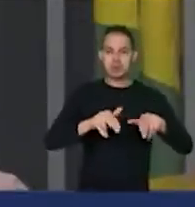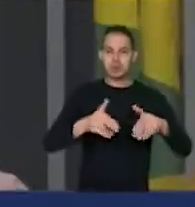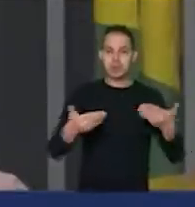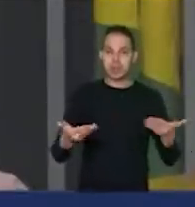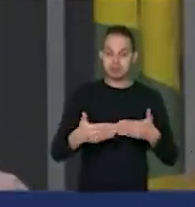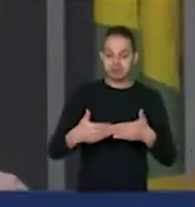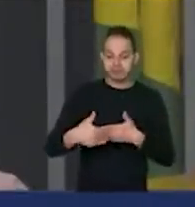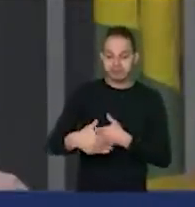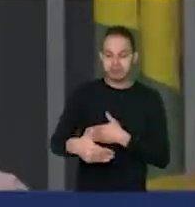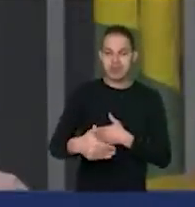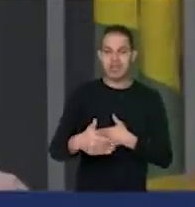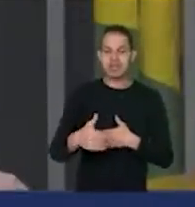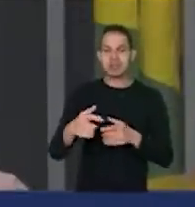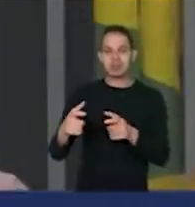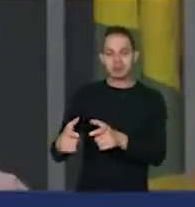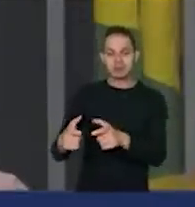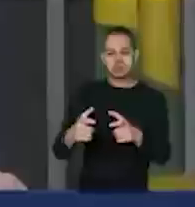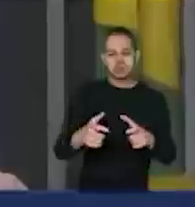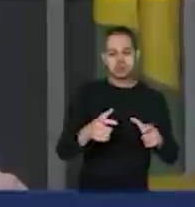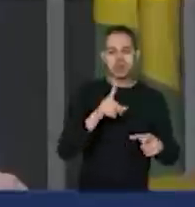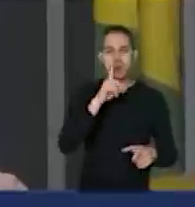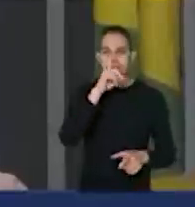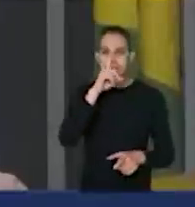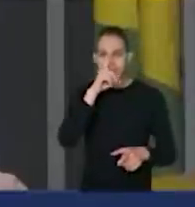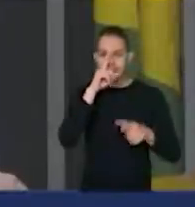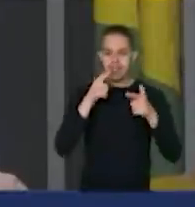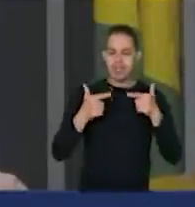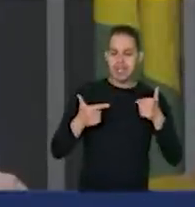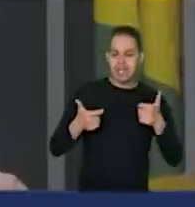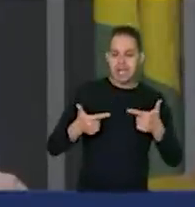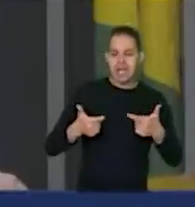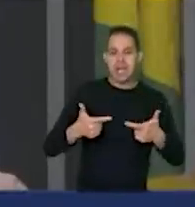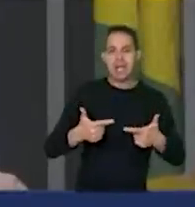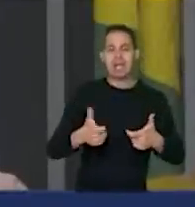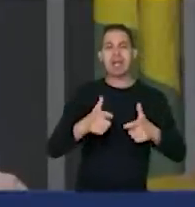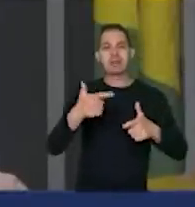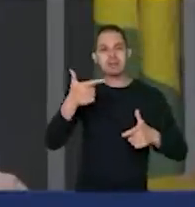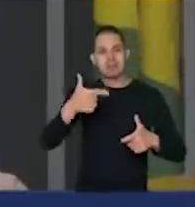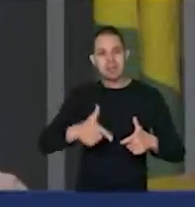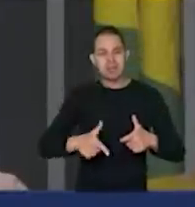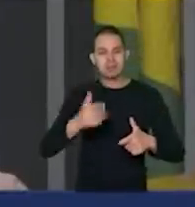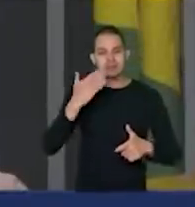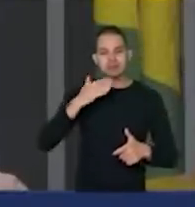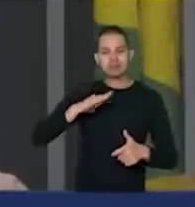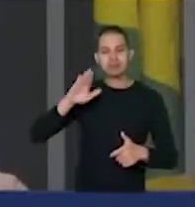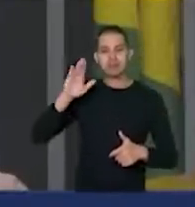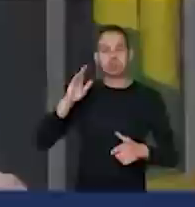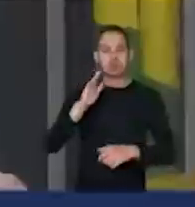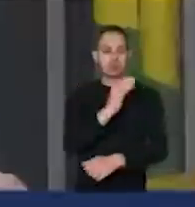de Tapubrana, em perigos e guerras esforçados, mais do que prometia a força humana,